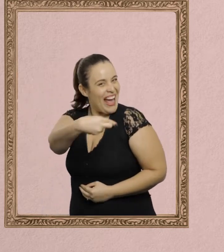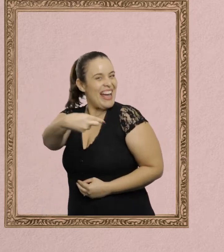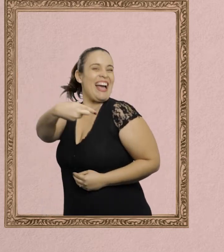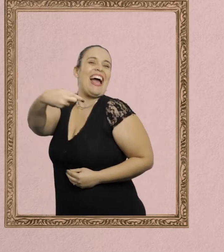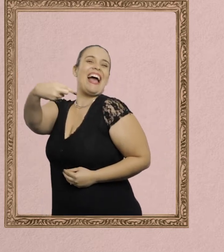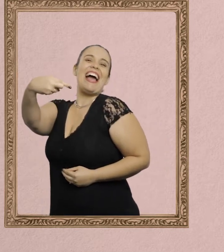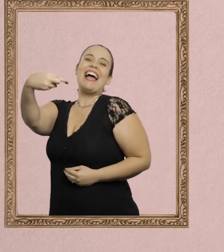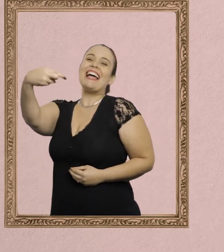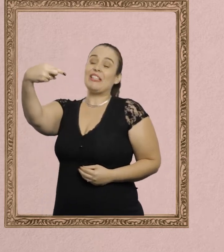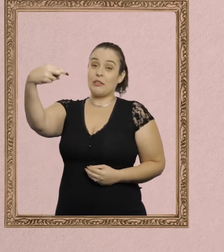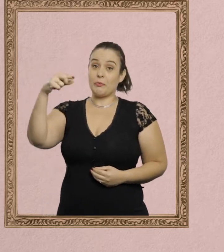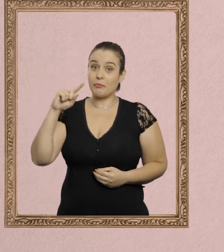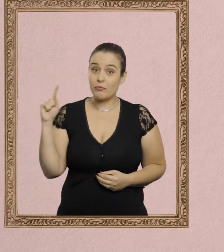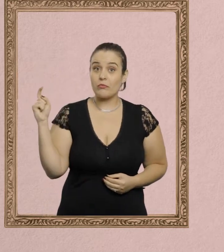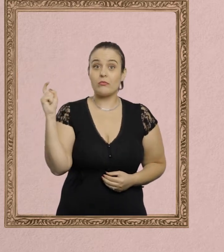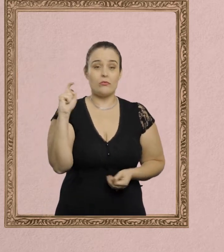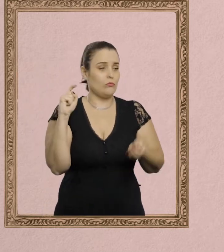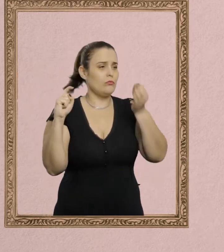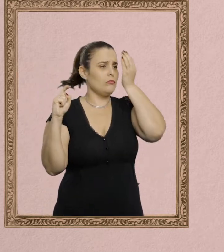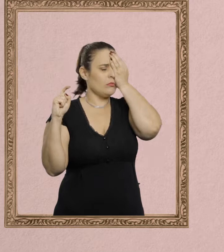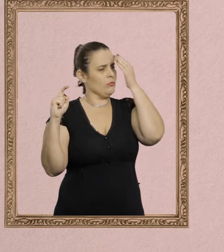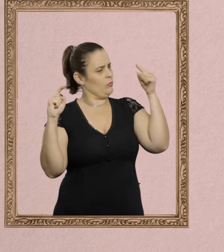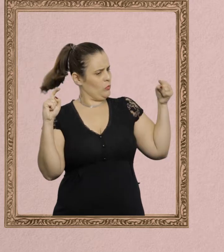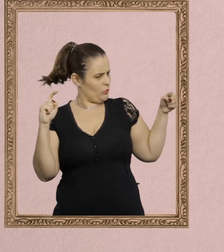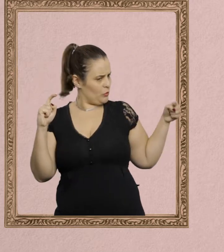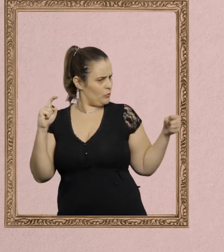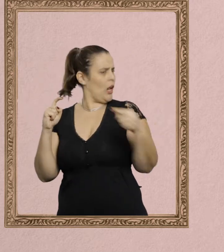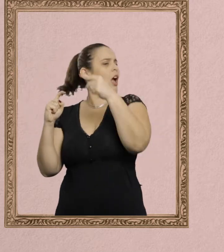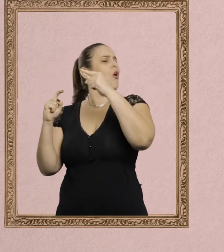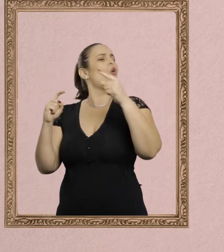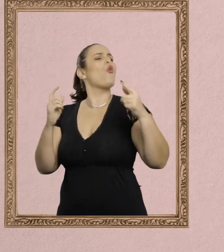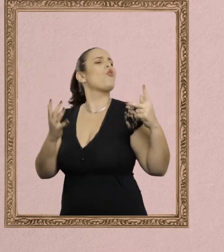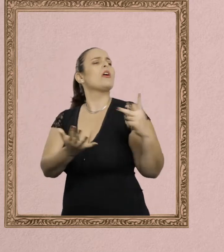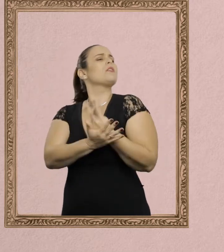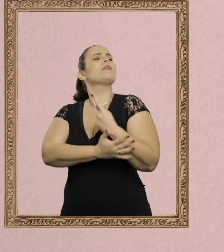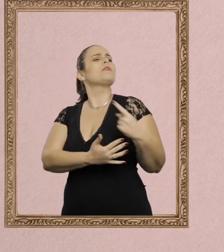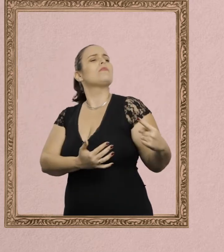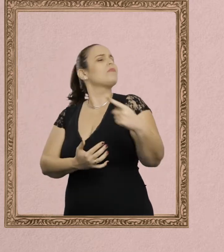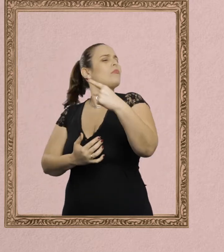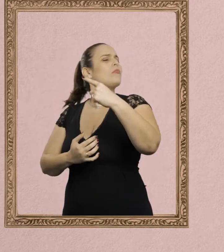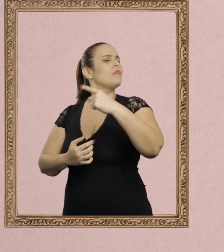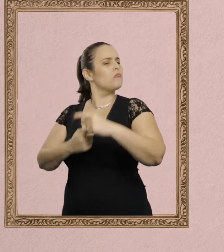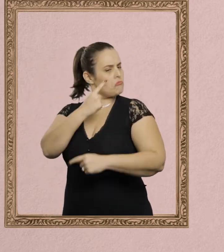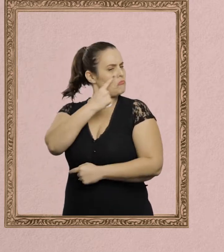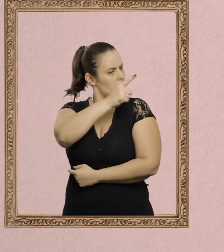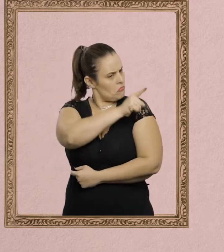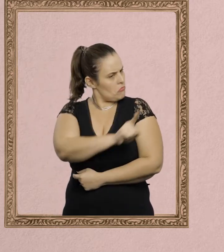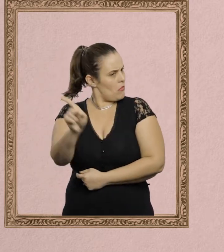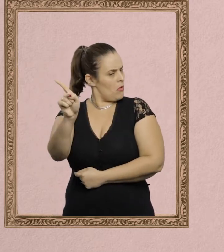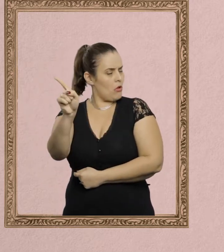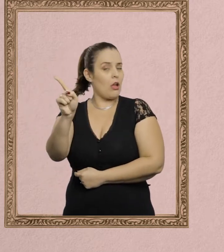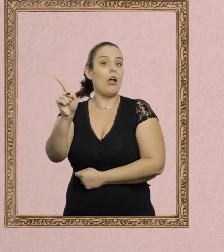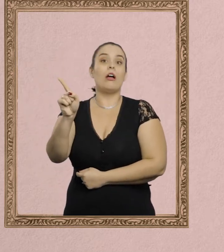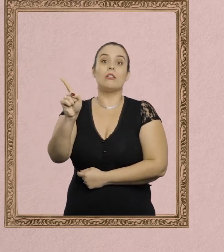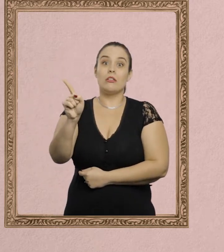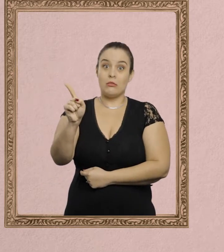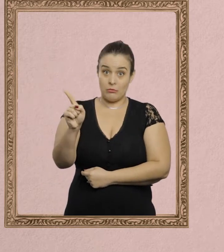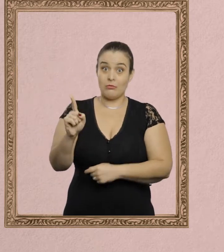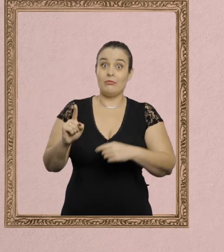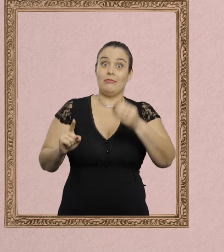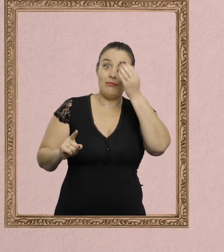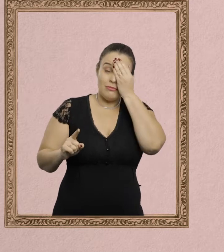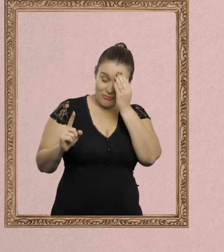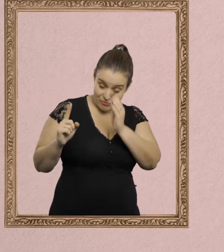estava fazendo cocoricó. Gancho mandou outro pirata ir até a cabine. Queria saber o que tinha acontecido.